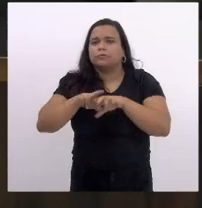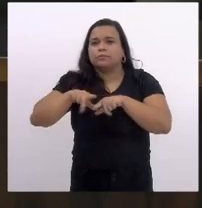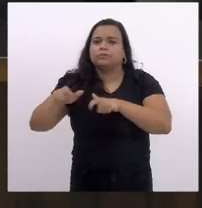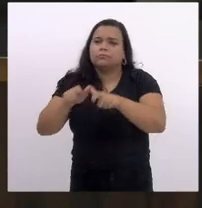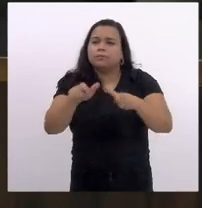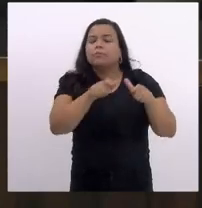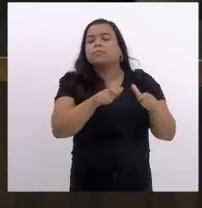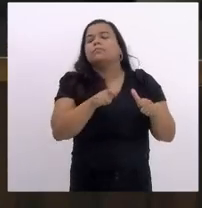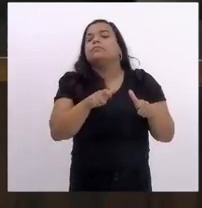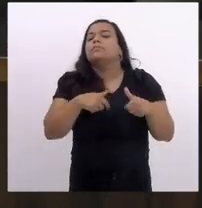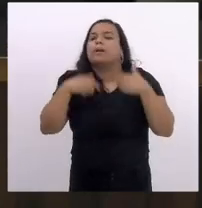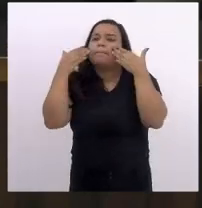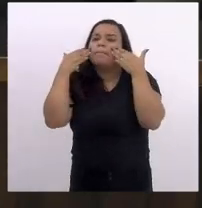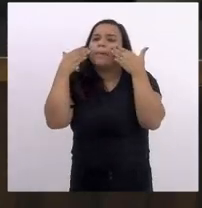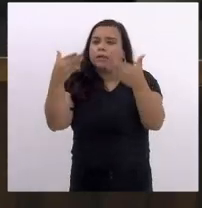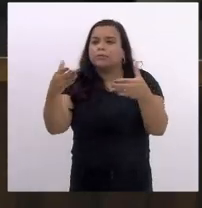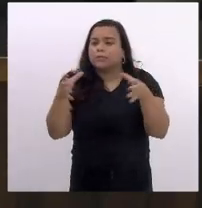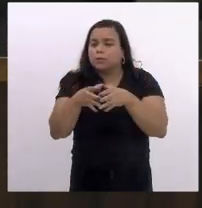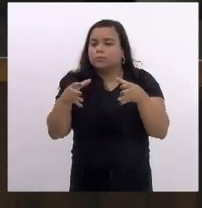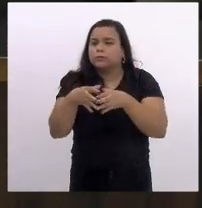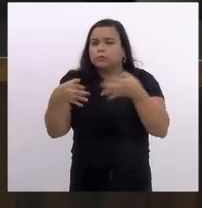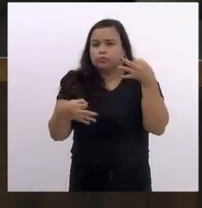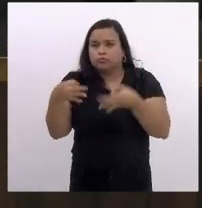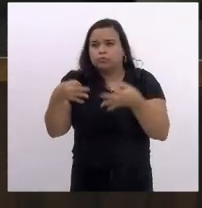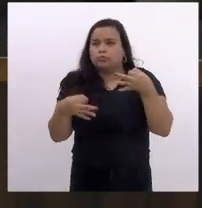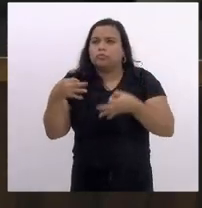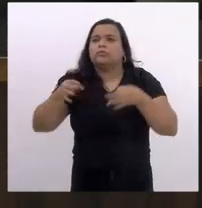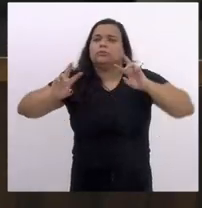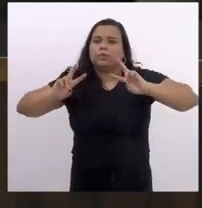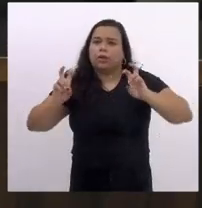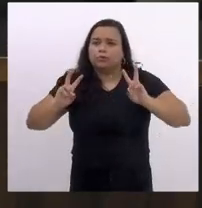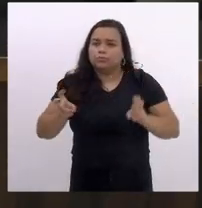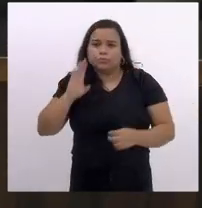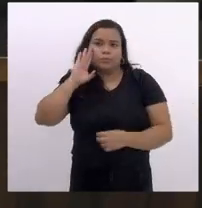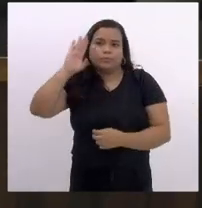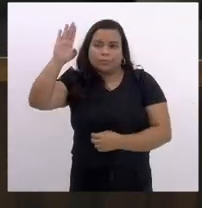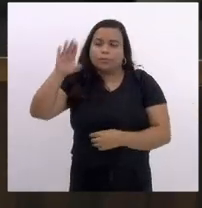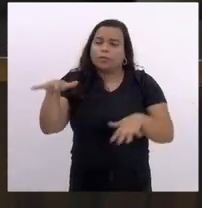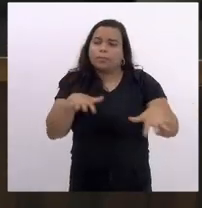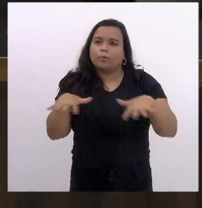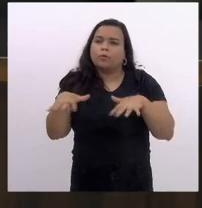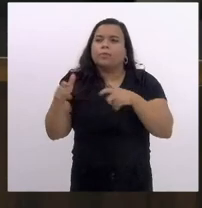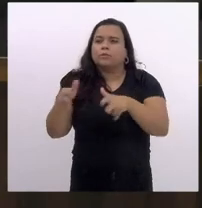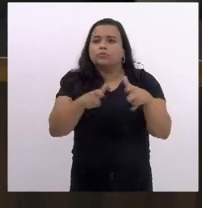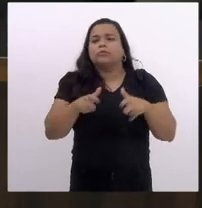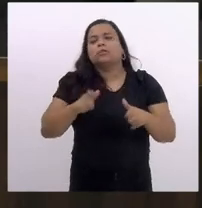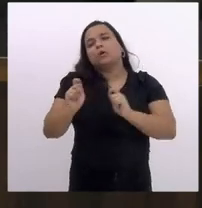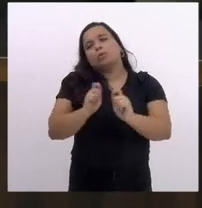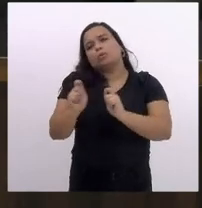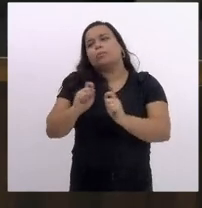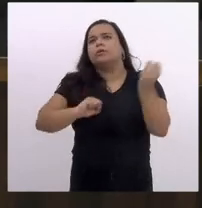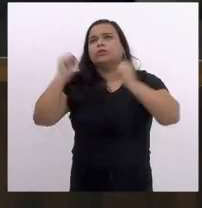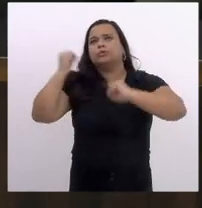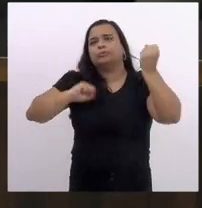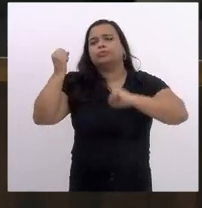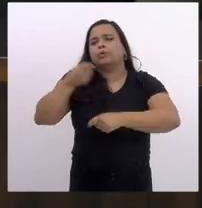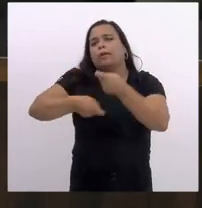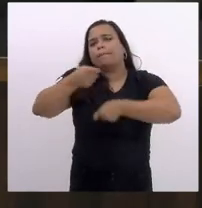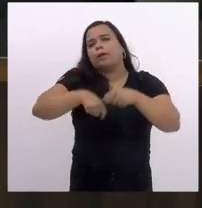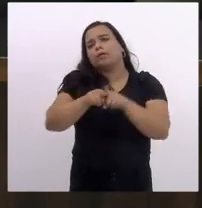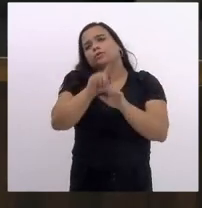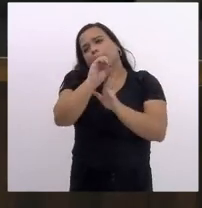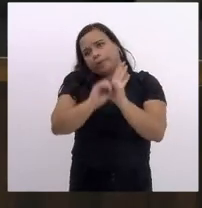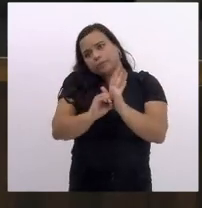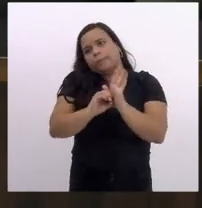das comissões de Constituição e Justiça, de Assuntos Municipais, Desenvolvimento Regional, de Economia, Indústria e Comércio e de Orçamento. Para